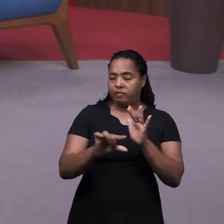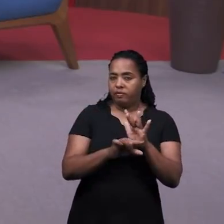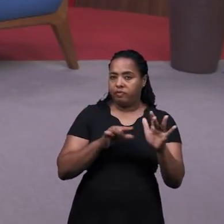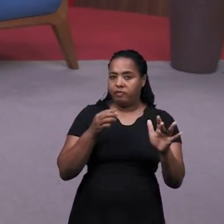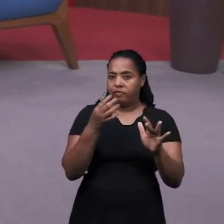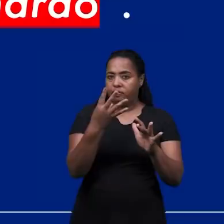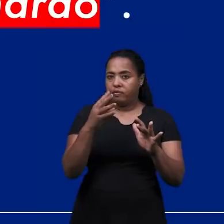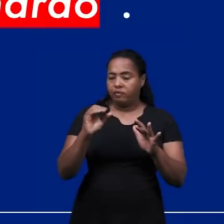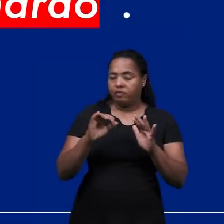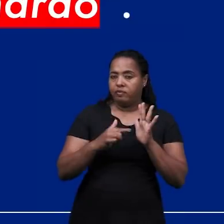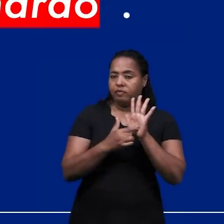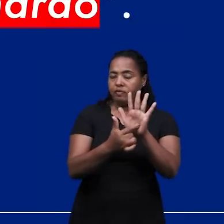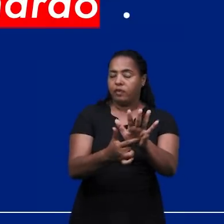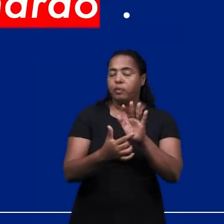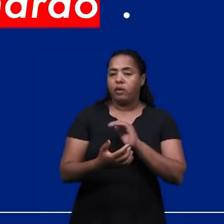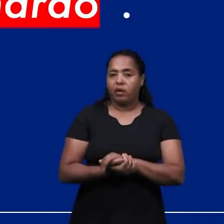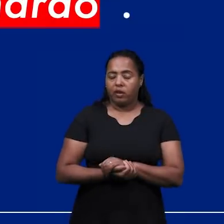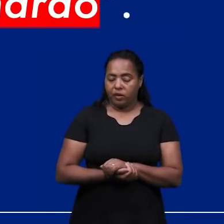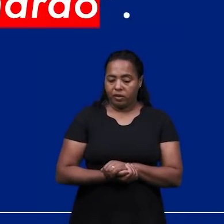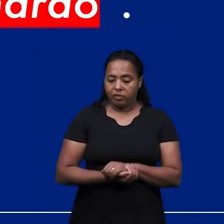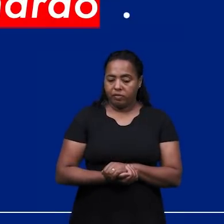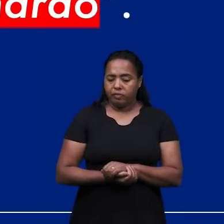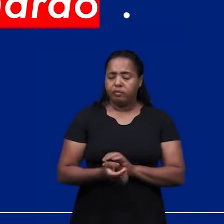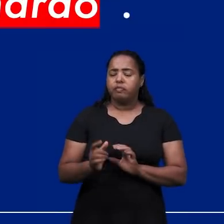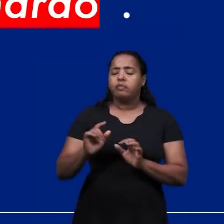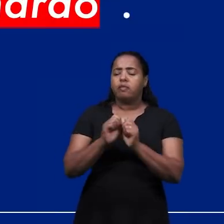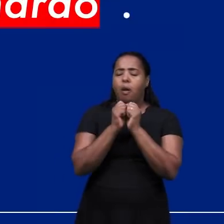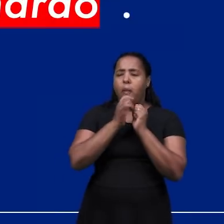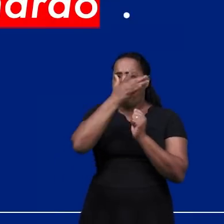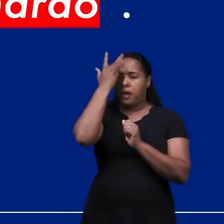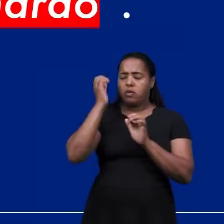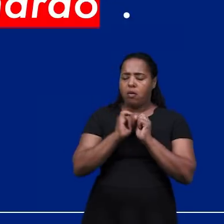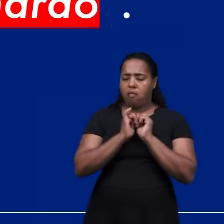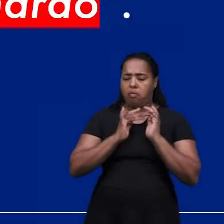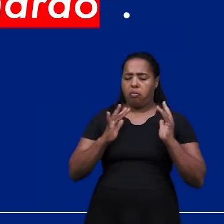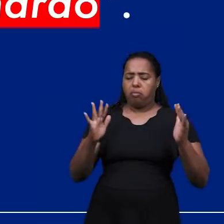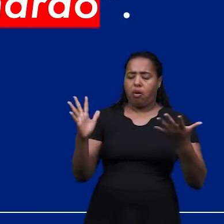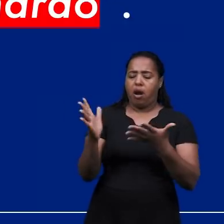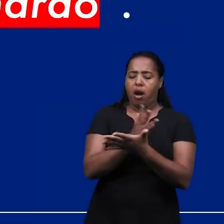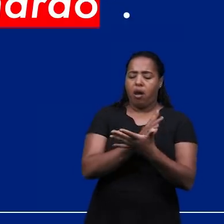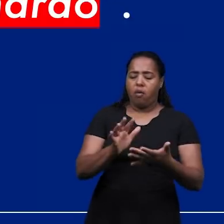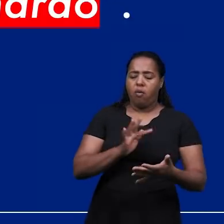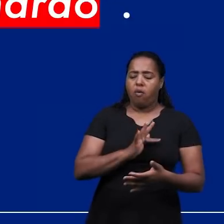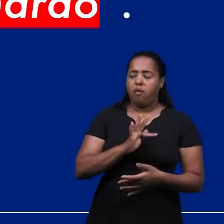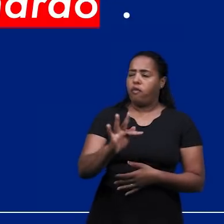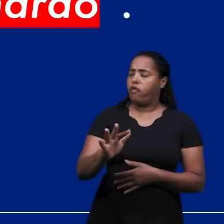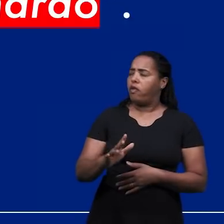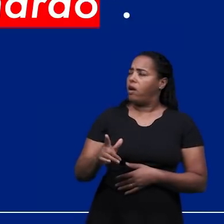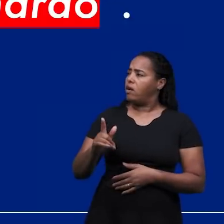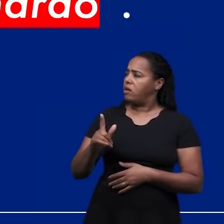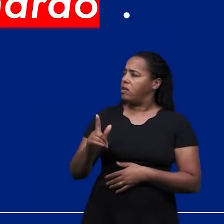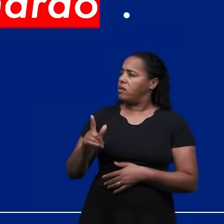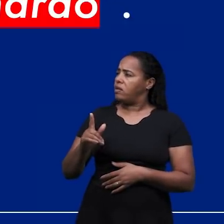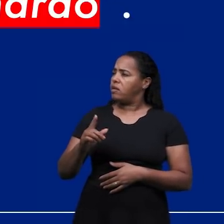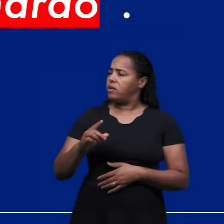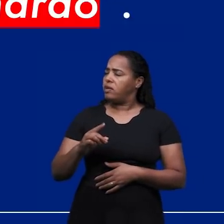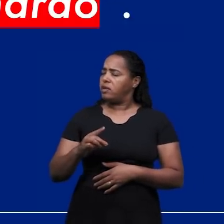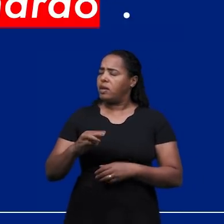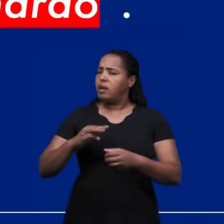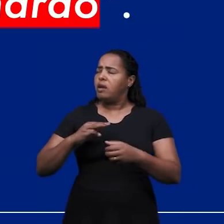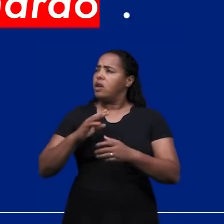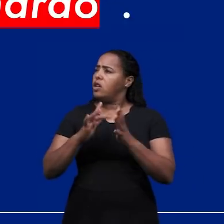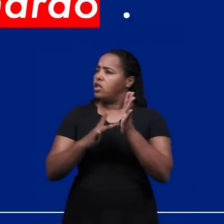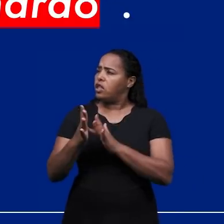Diz assim a palavra: E disseram-lhe dentre a multidão alguns dos fariseus: Mestre, repreende os teus discípulos. Respondendo